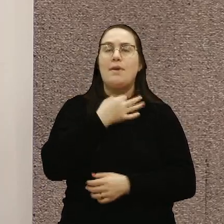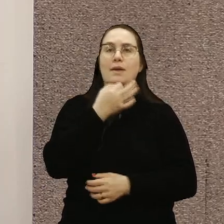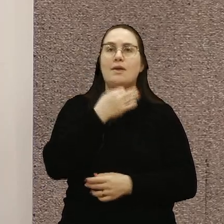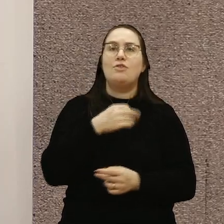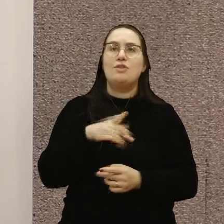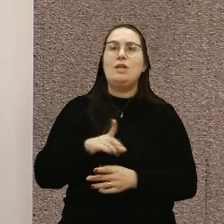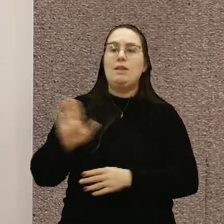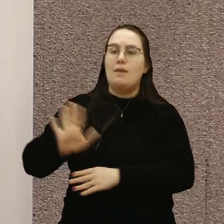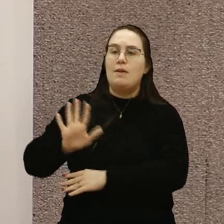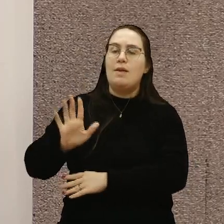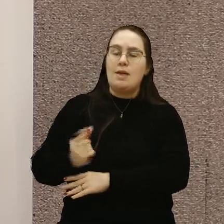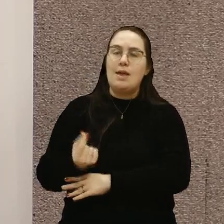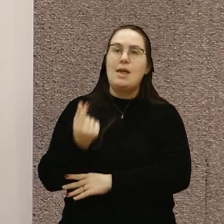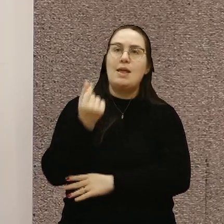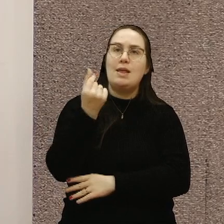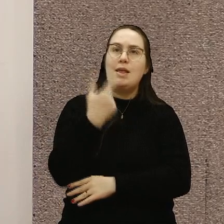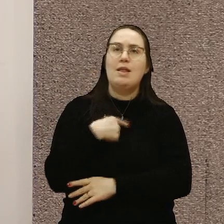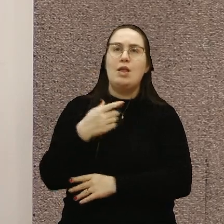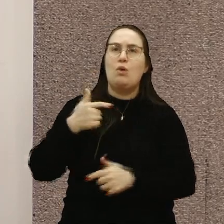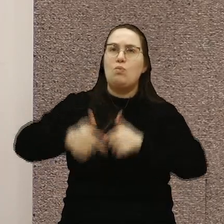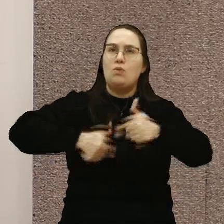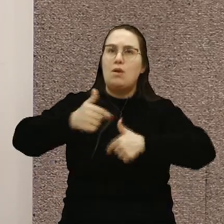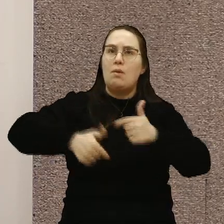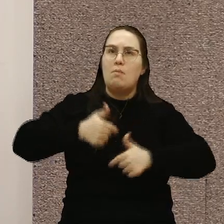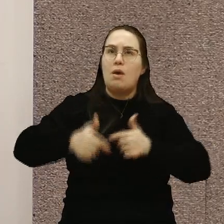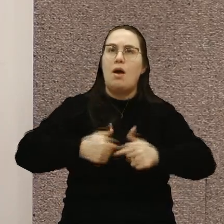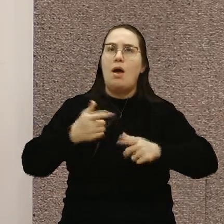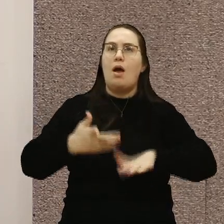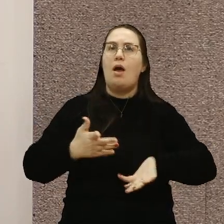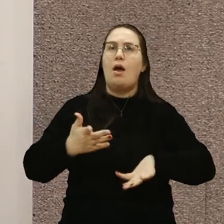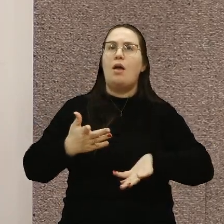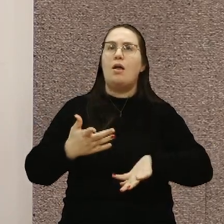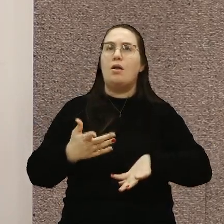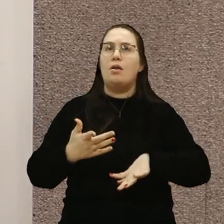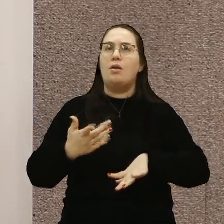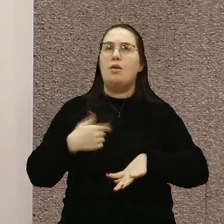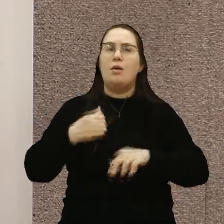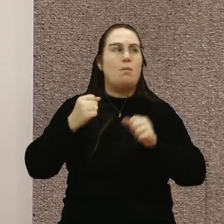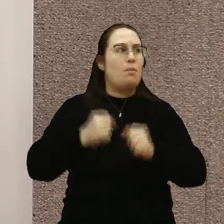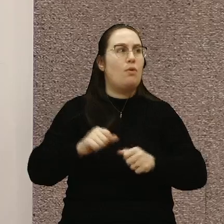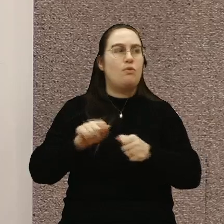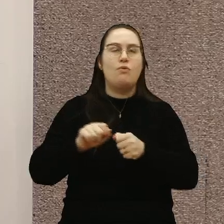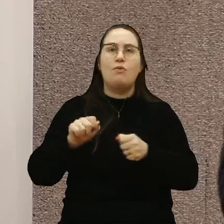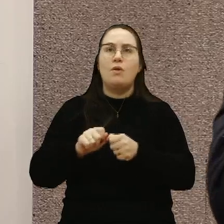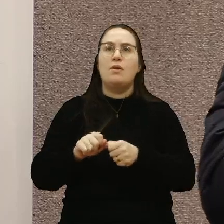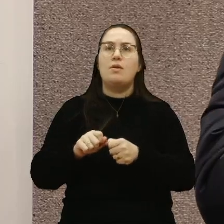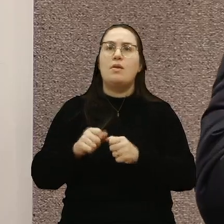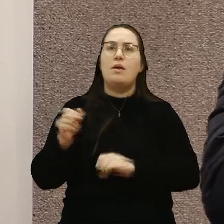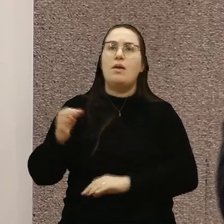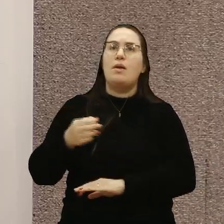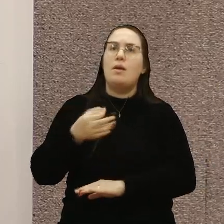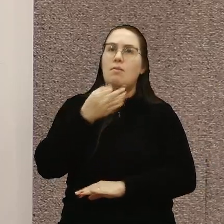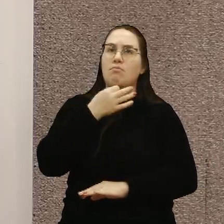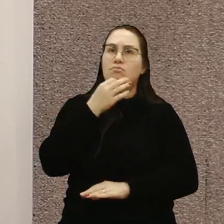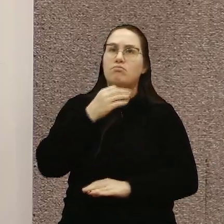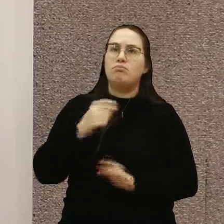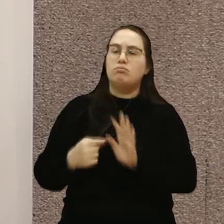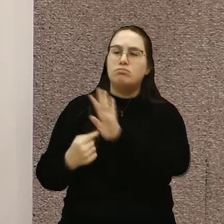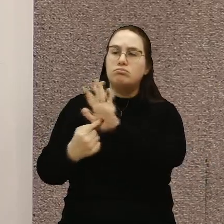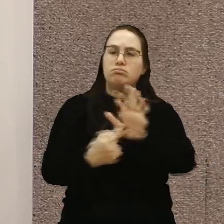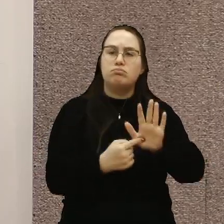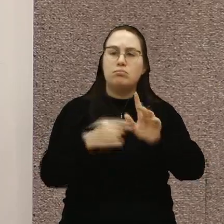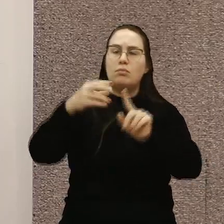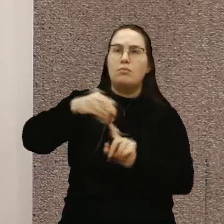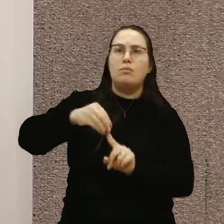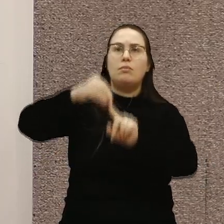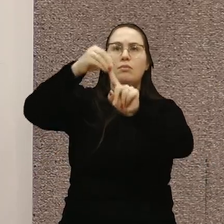gerar riqueza para a nossa cidade. Nós temos tantos outros trabalhos que, somados à indústria, podem fazer com que Caxias permaneça numa posição de destaque, de